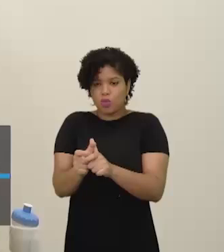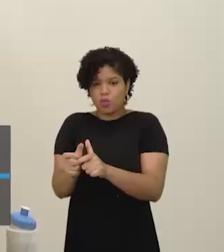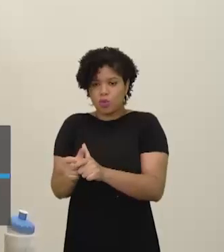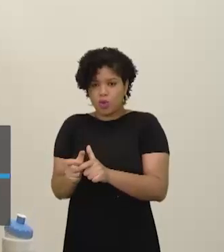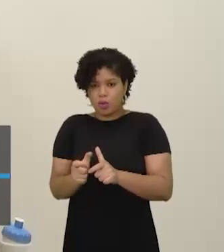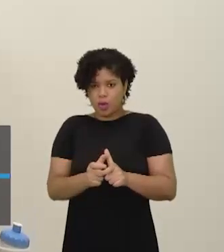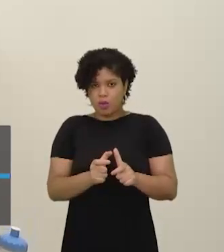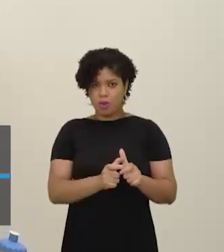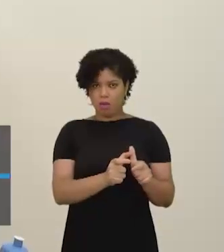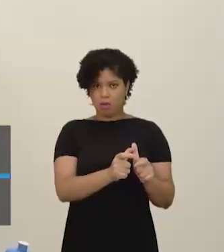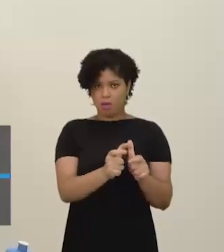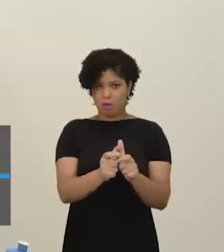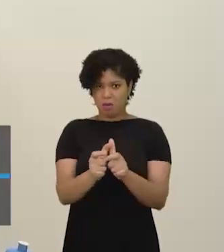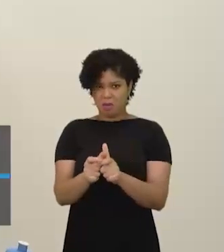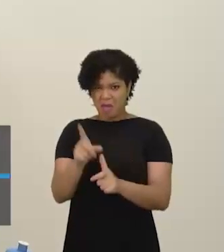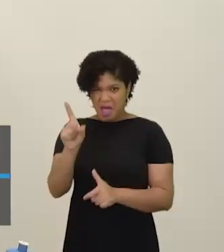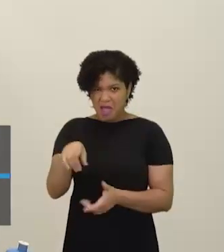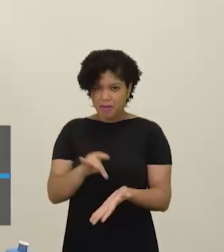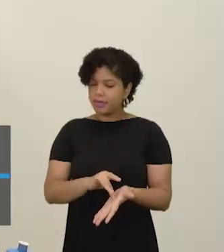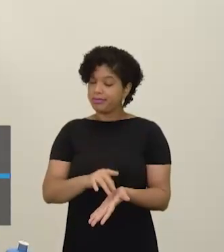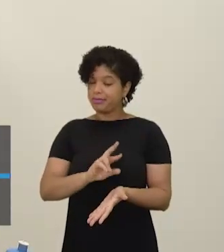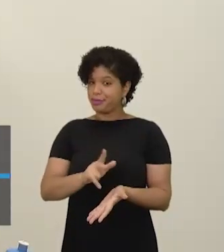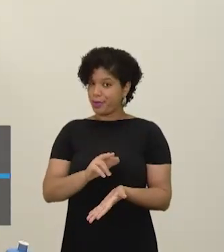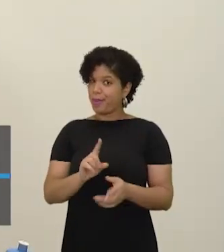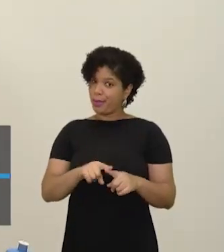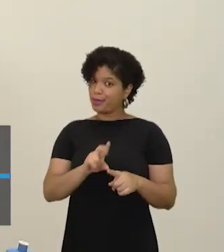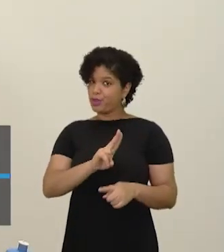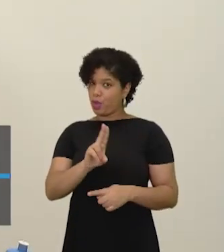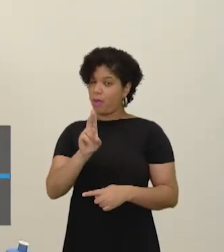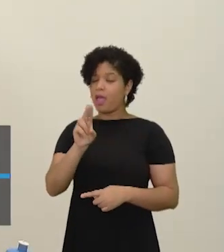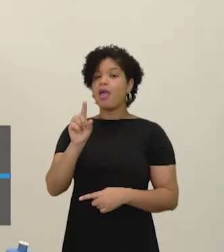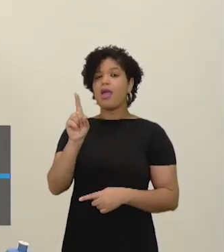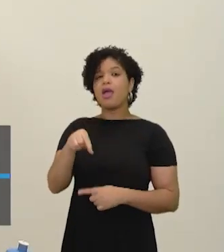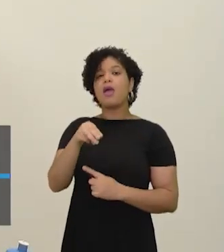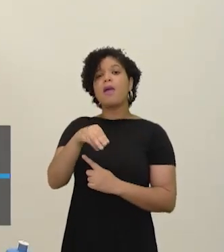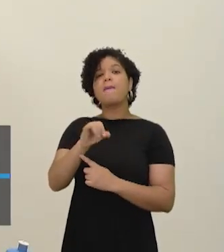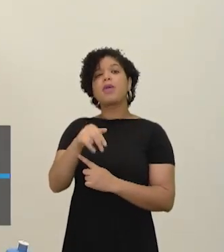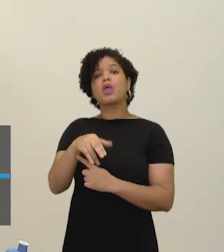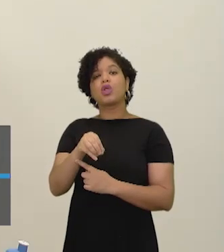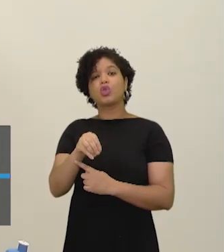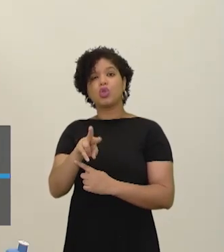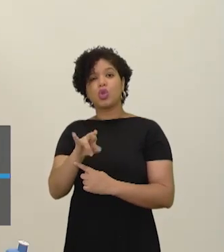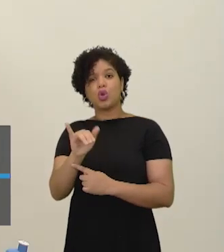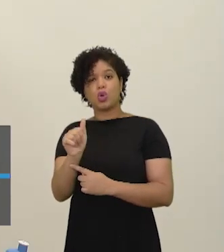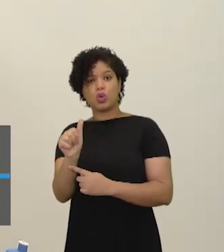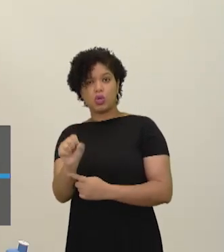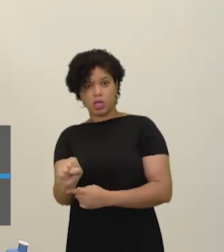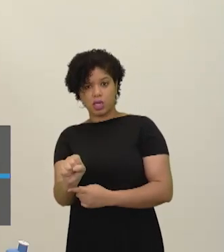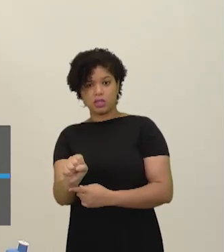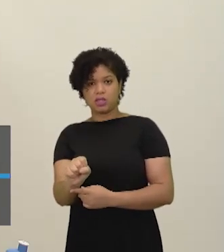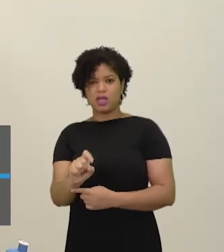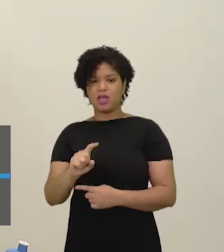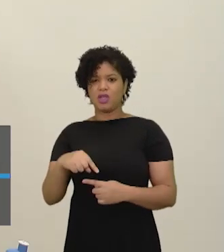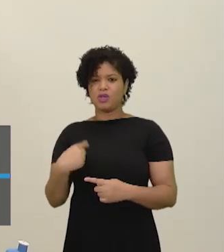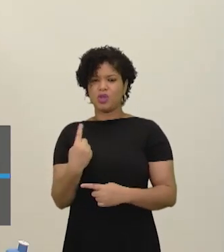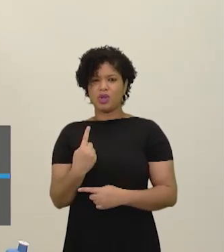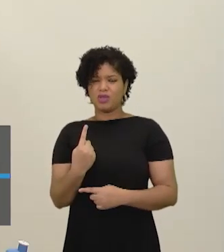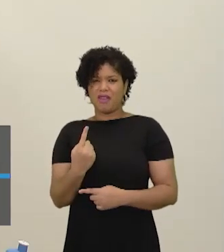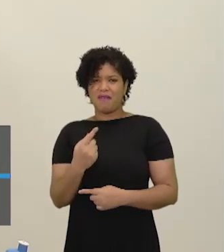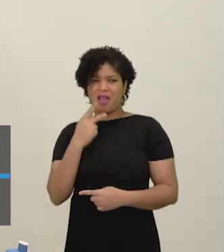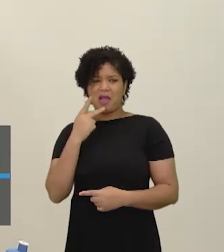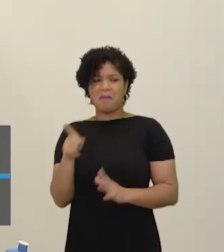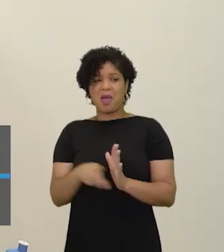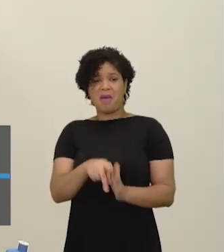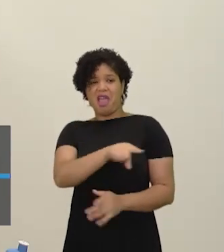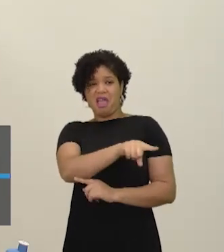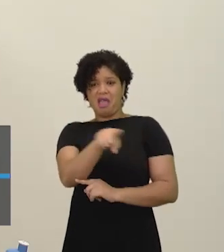nós, né? Porque algo que a gente precisa uma nova fala na história. A gente não está falando